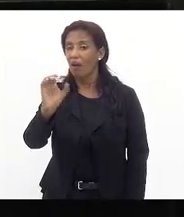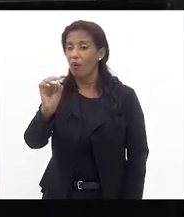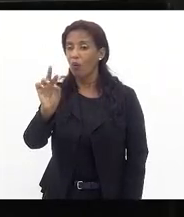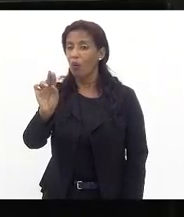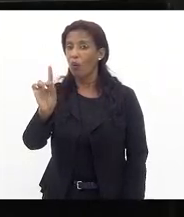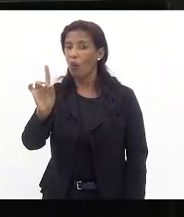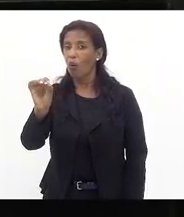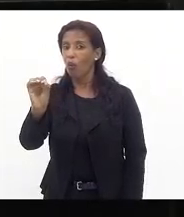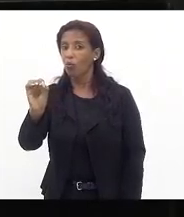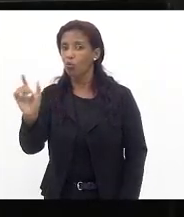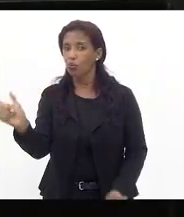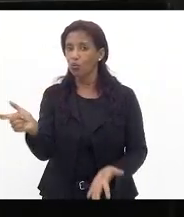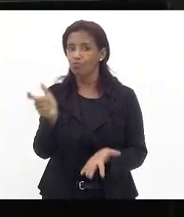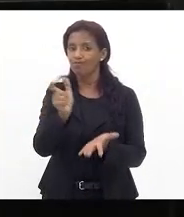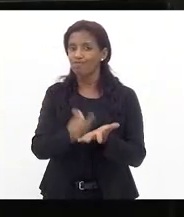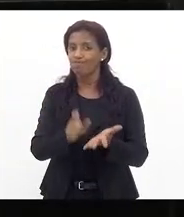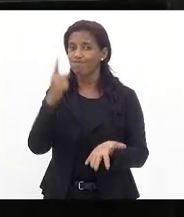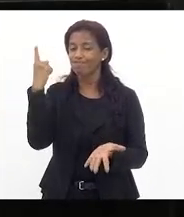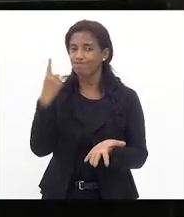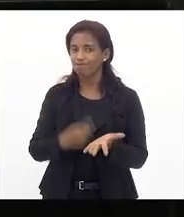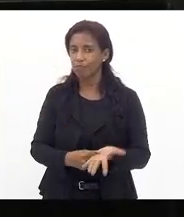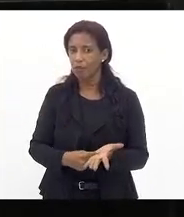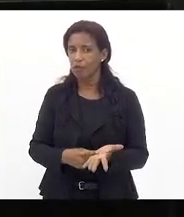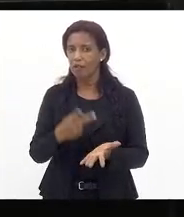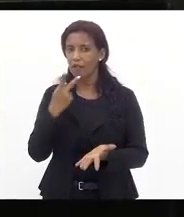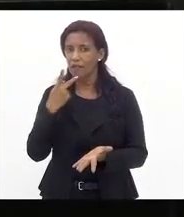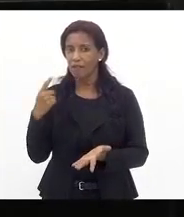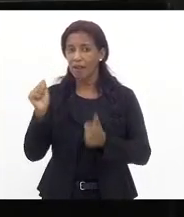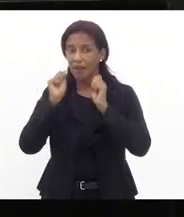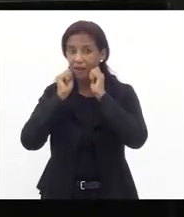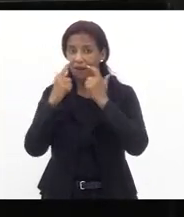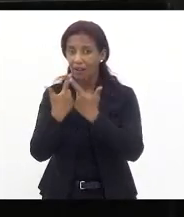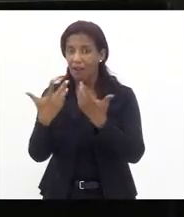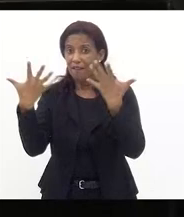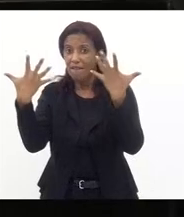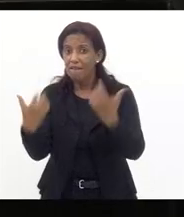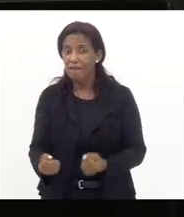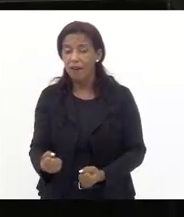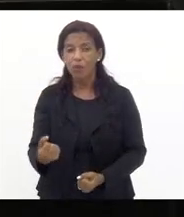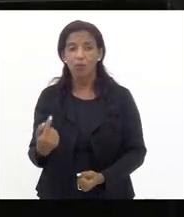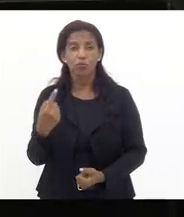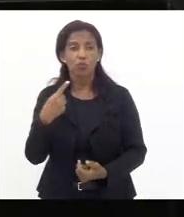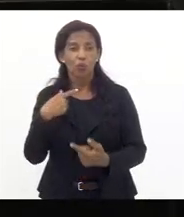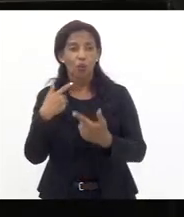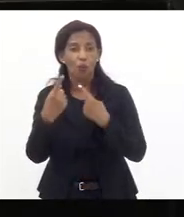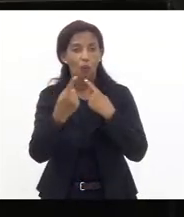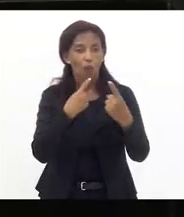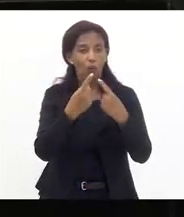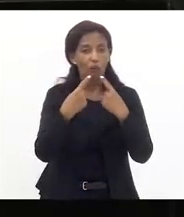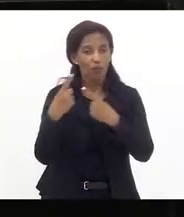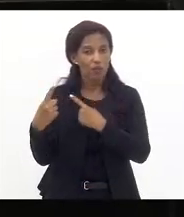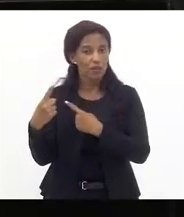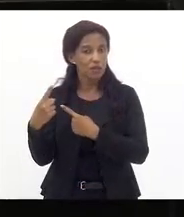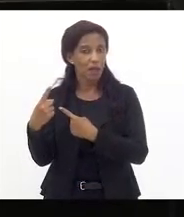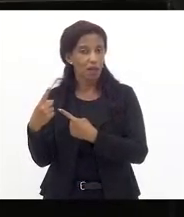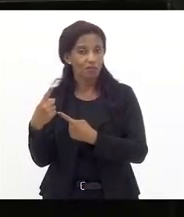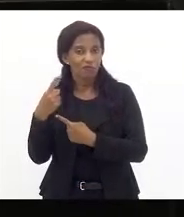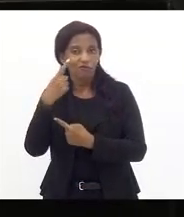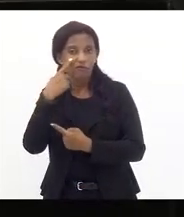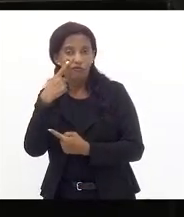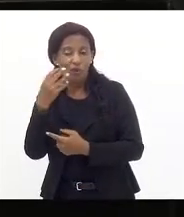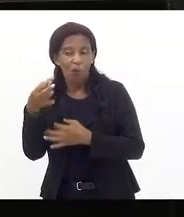ao parlamento dizendo: vamos ouvir o parlamento, vamos